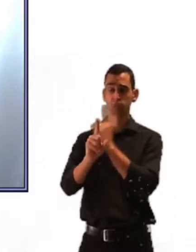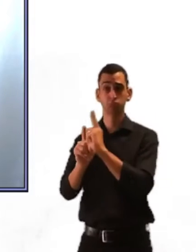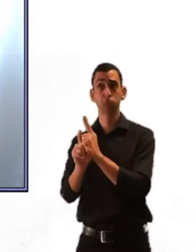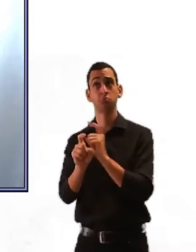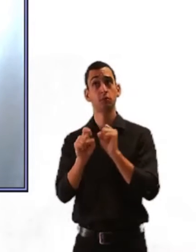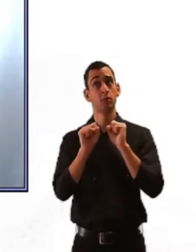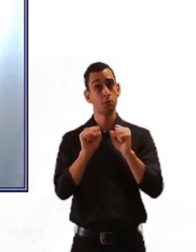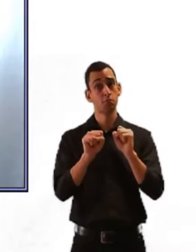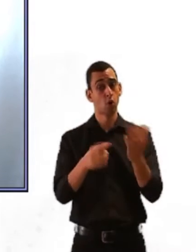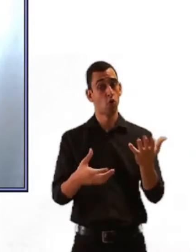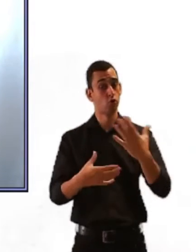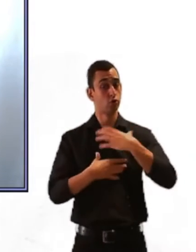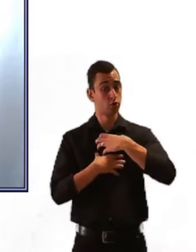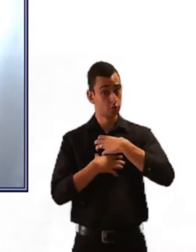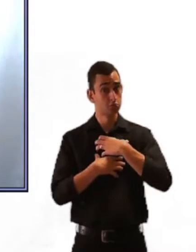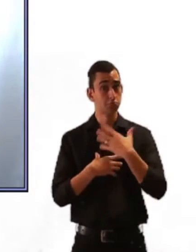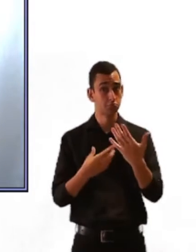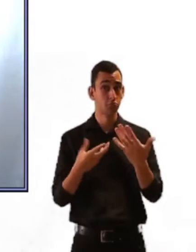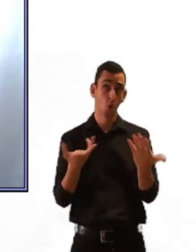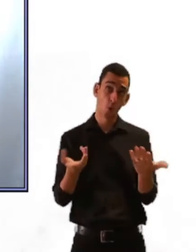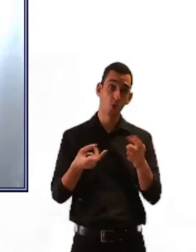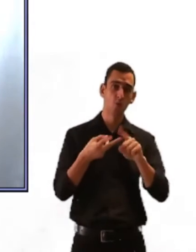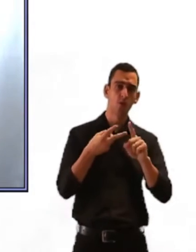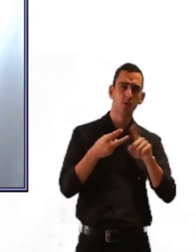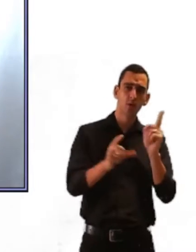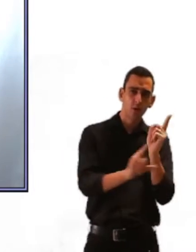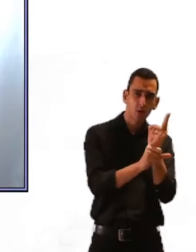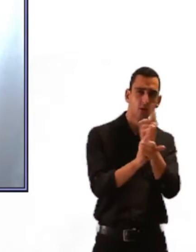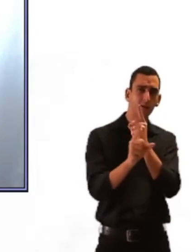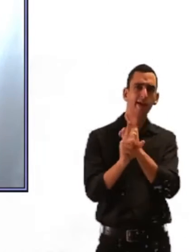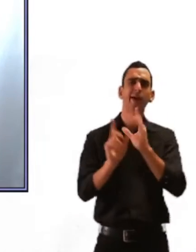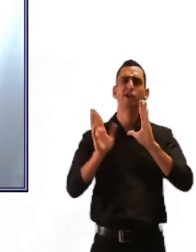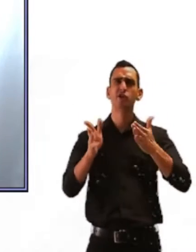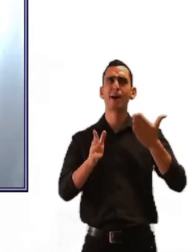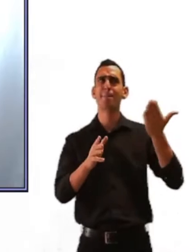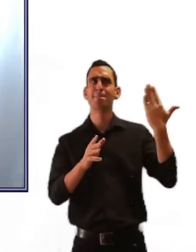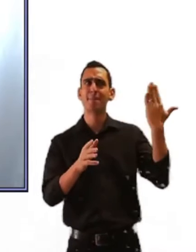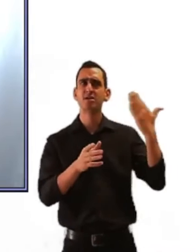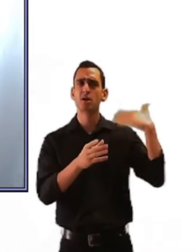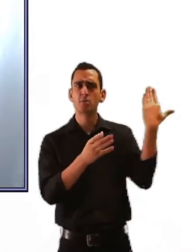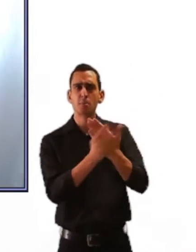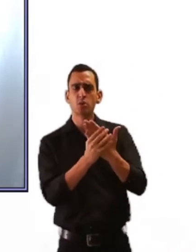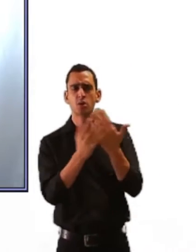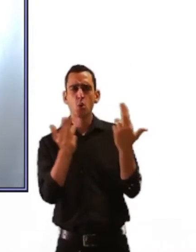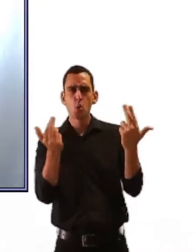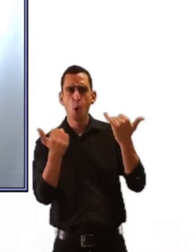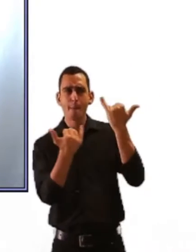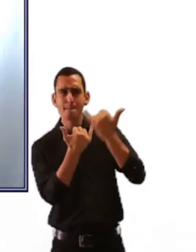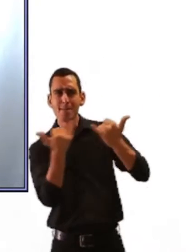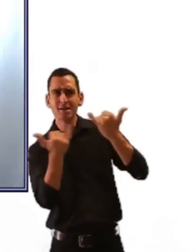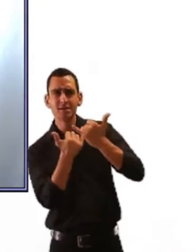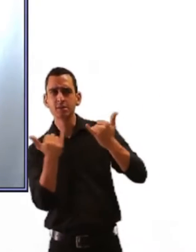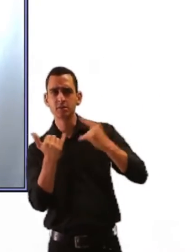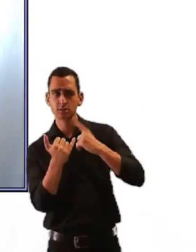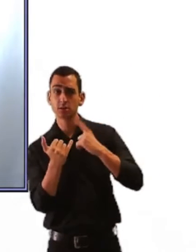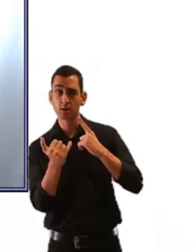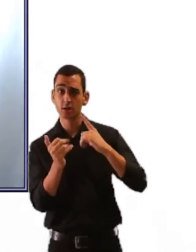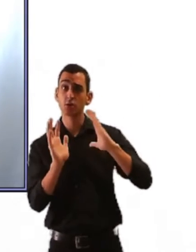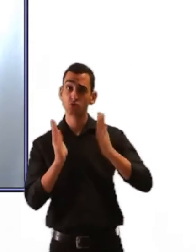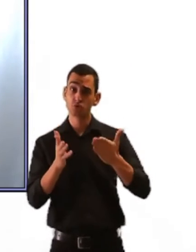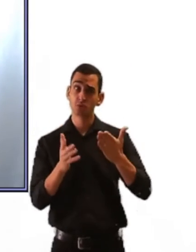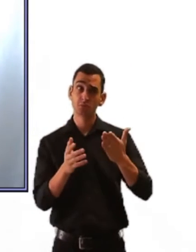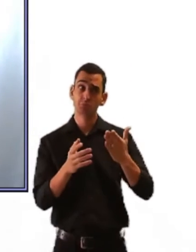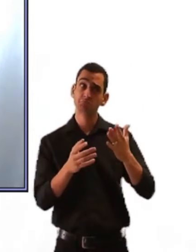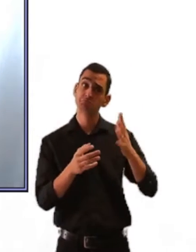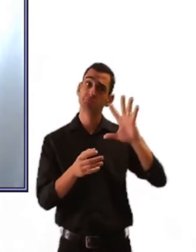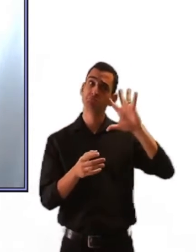intuição, pode ser uma descoberta com base numa situação que ele já tinha julgado anteriormente. Então, o juiz, ele